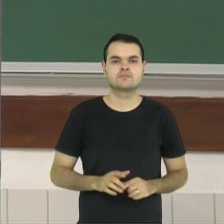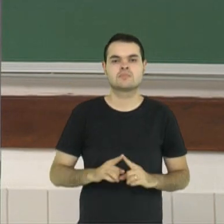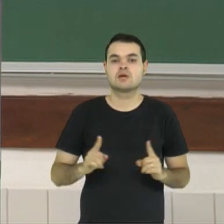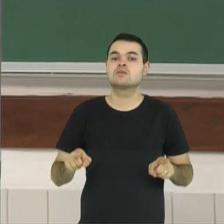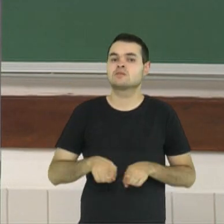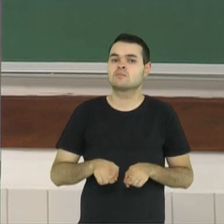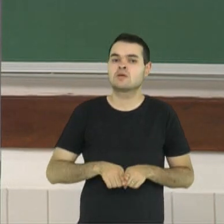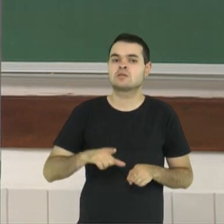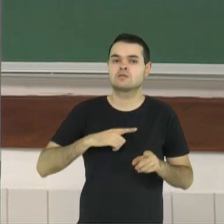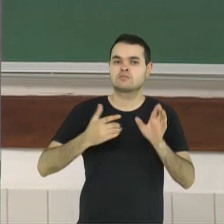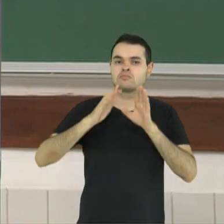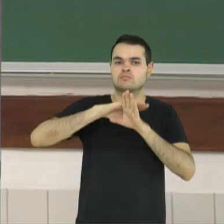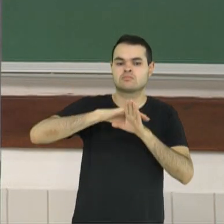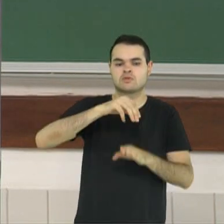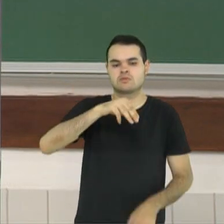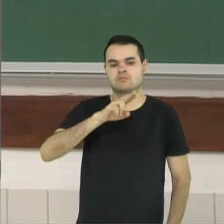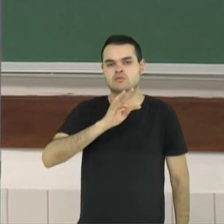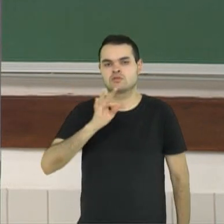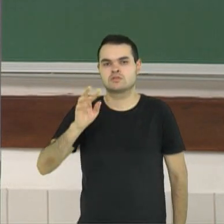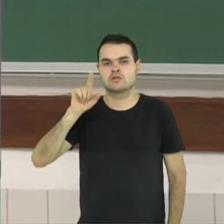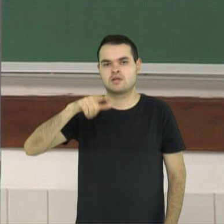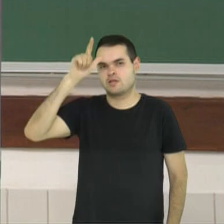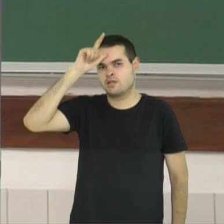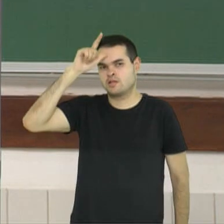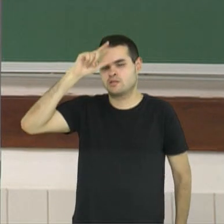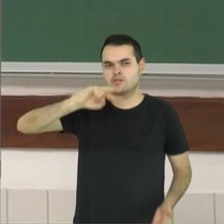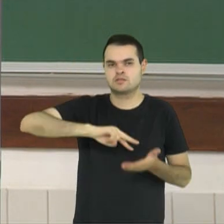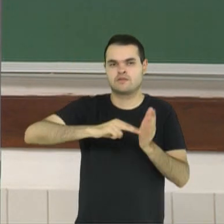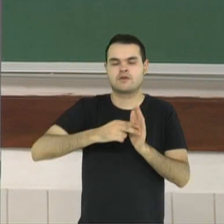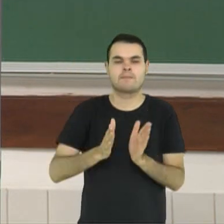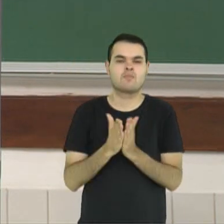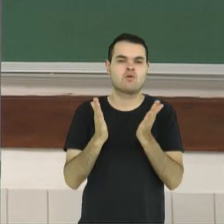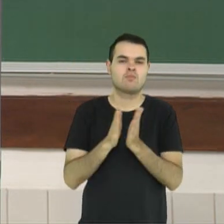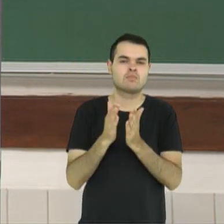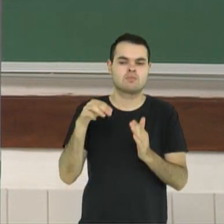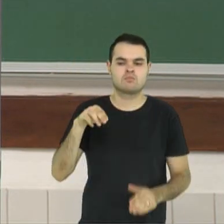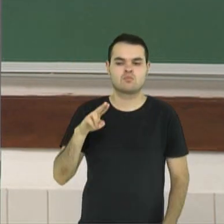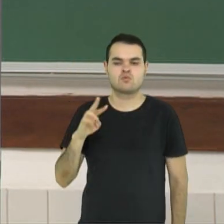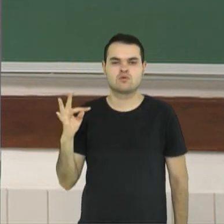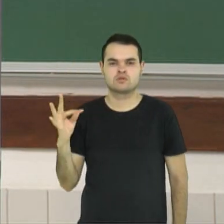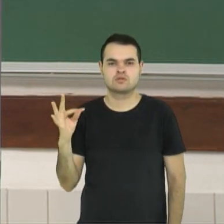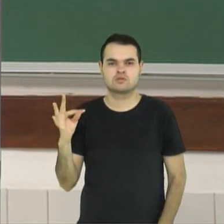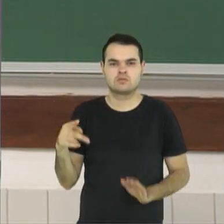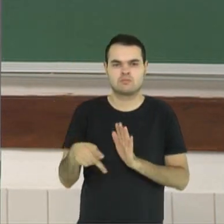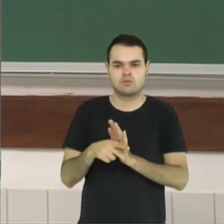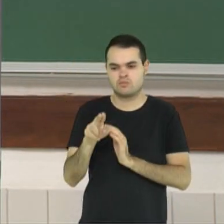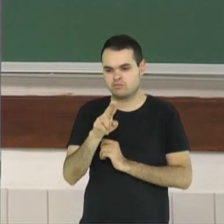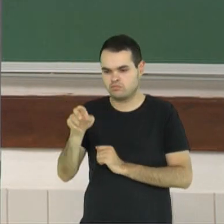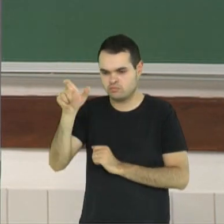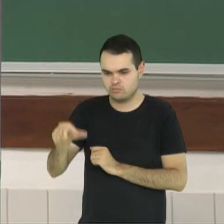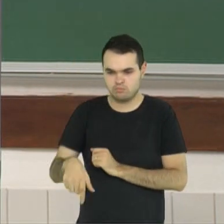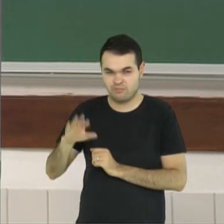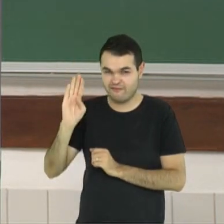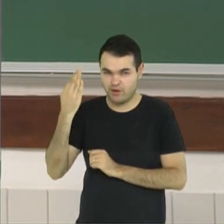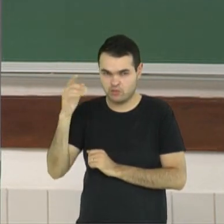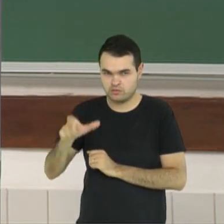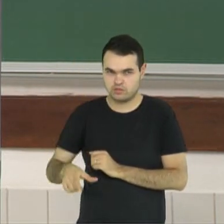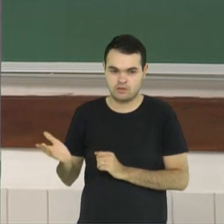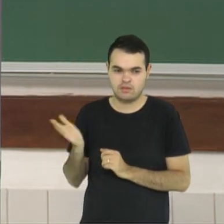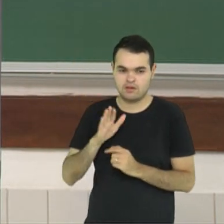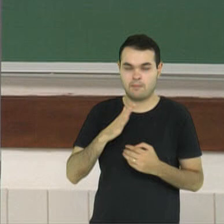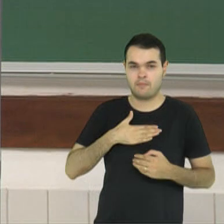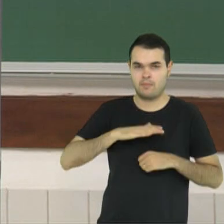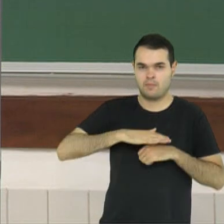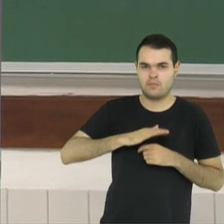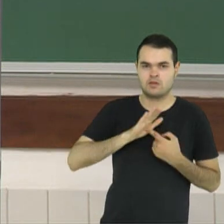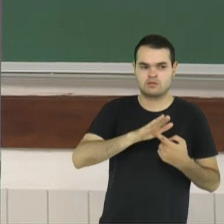existe uma alusão de Muth. Em alemão, a Mut significa pobre. Então, quer dizer, ele deu um nome próprio para alguém fictício que estava trazendo sua obra. Essa obra